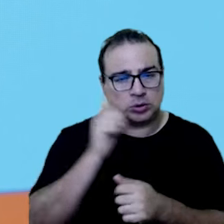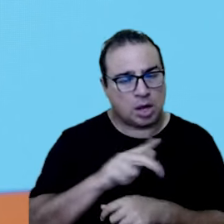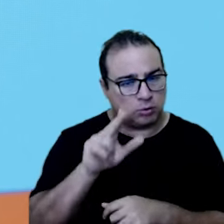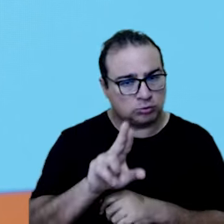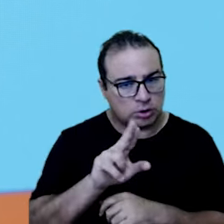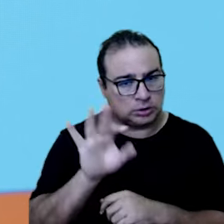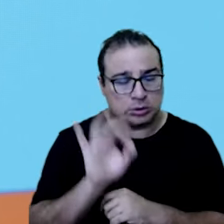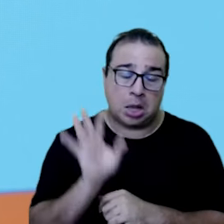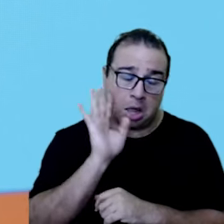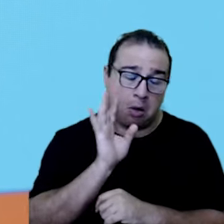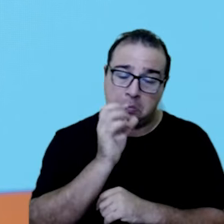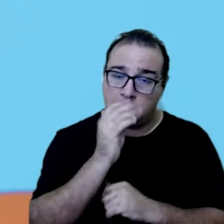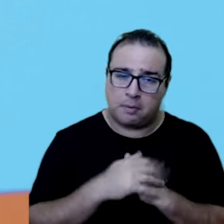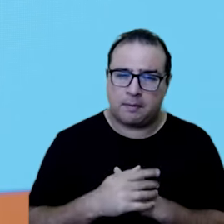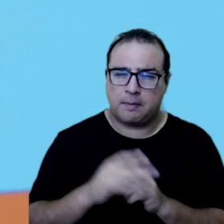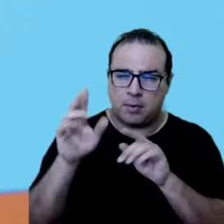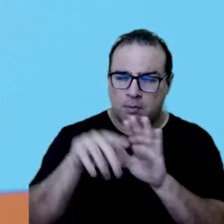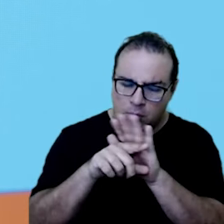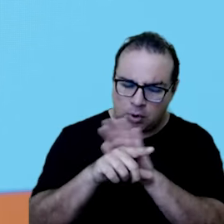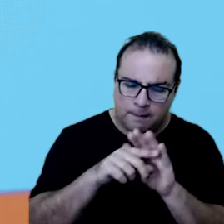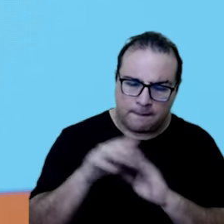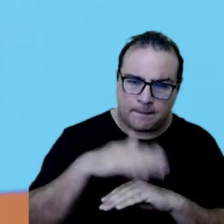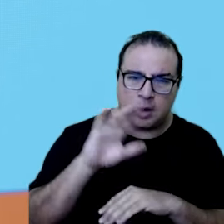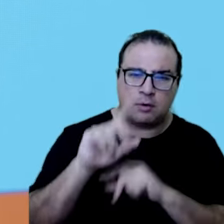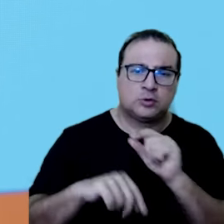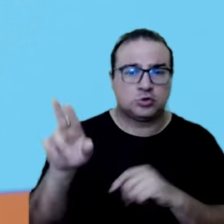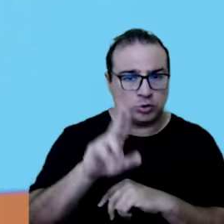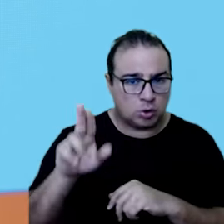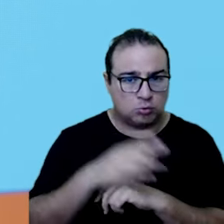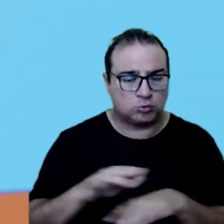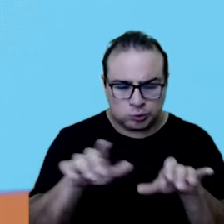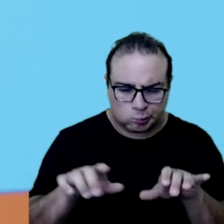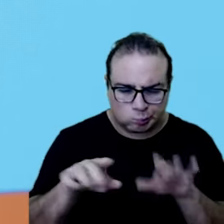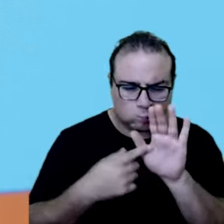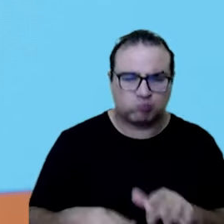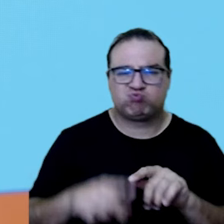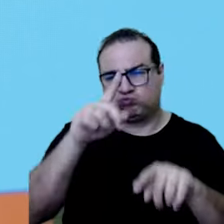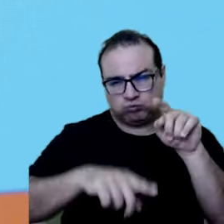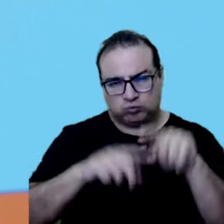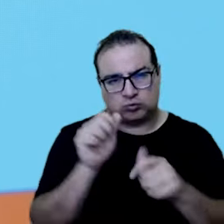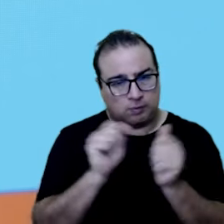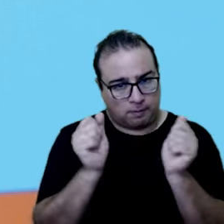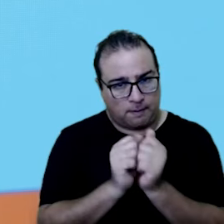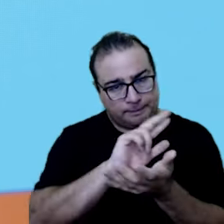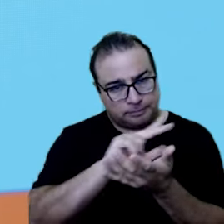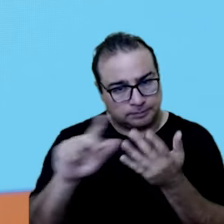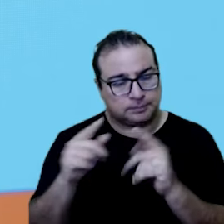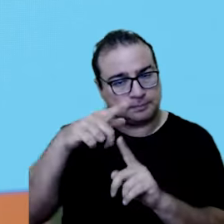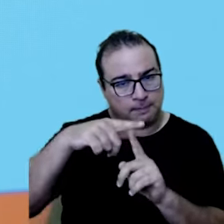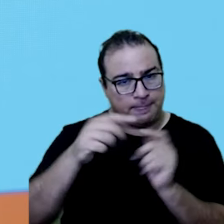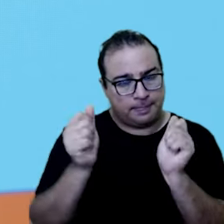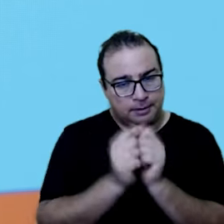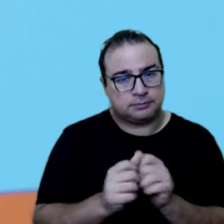consegue ah consigo legal então vamos rastrear mais uma coisa agora quando você usa esse equipamento ou usa esse produto ou consome determinado